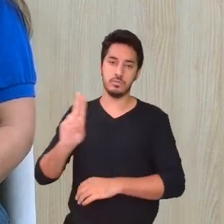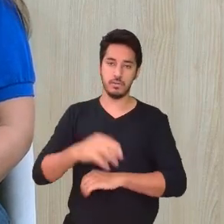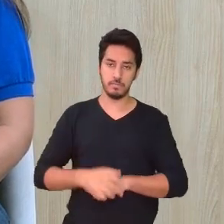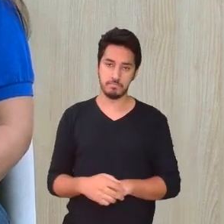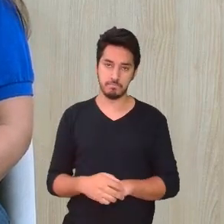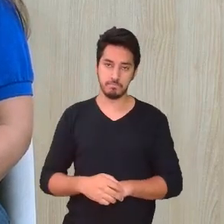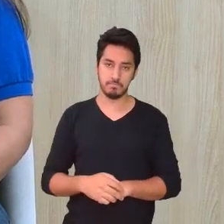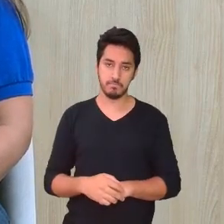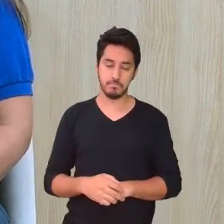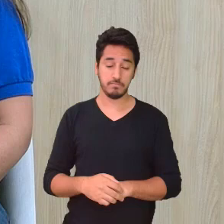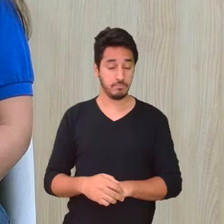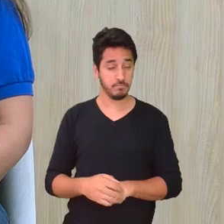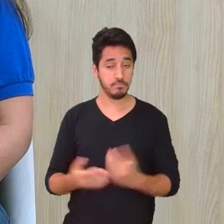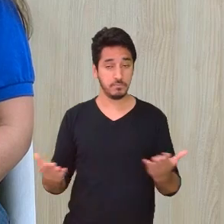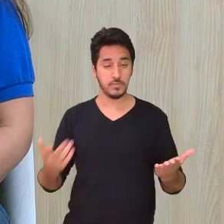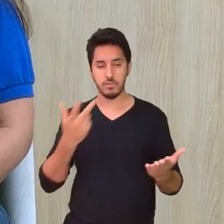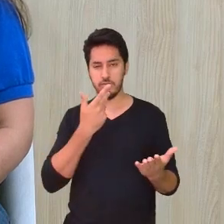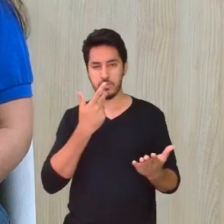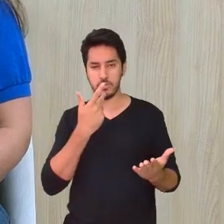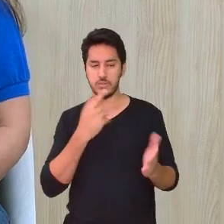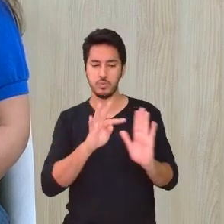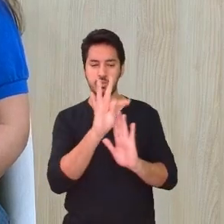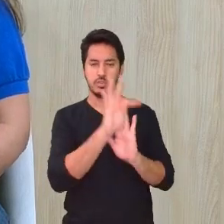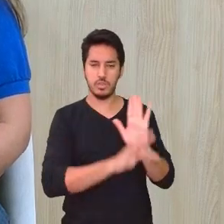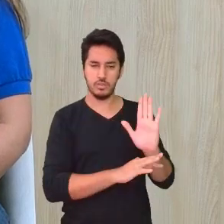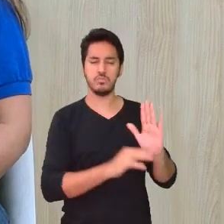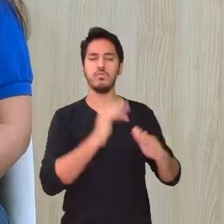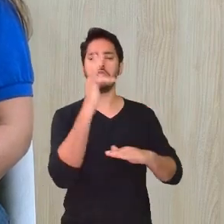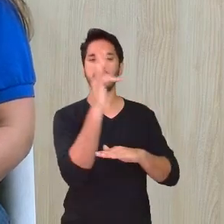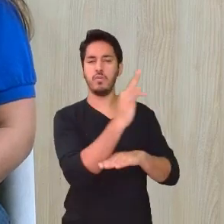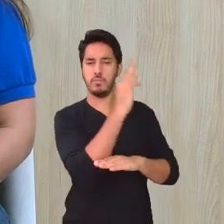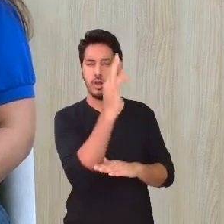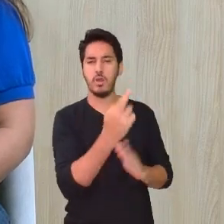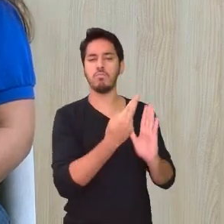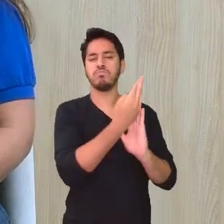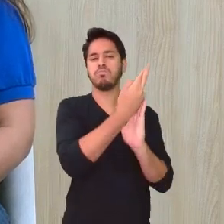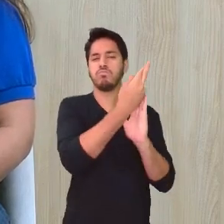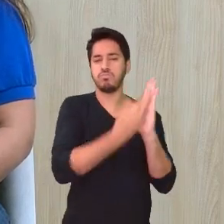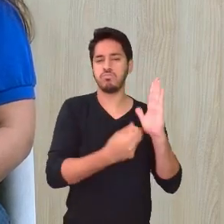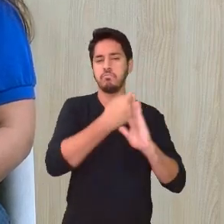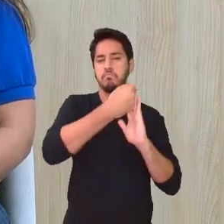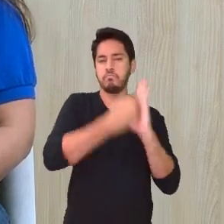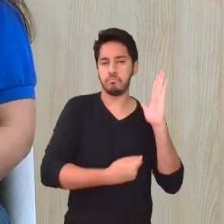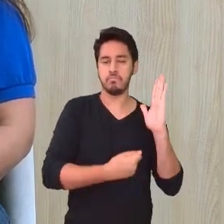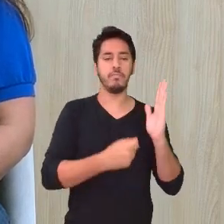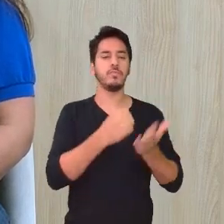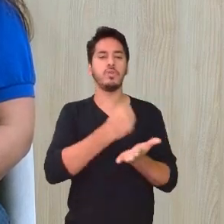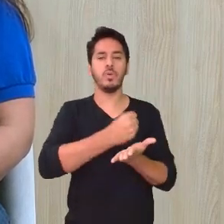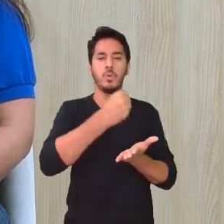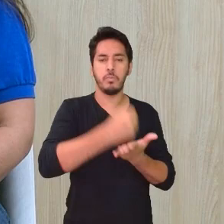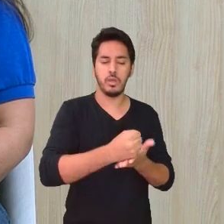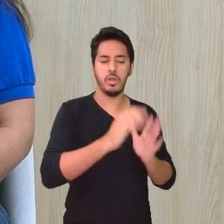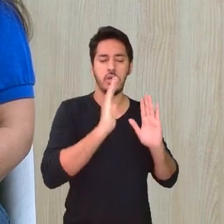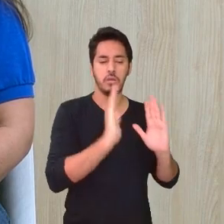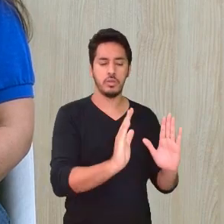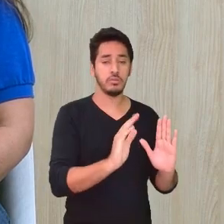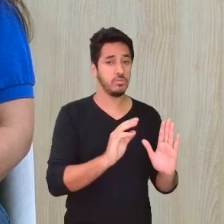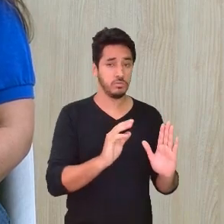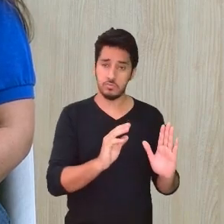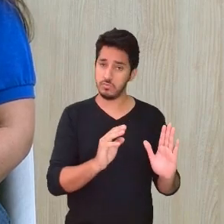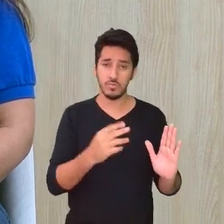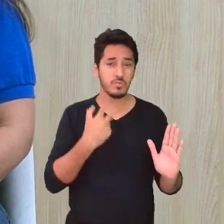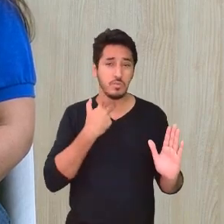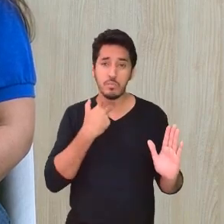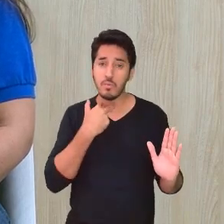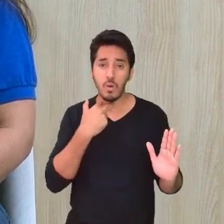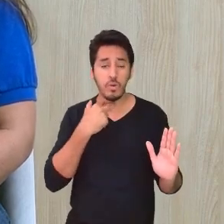né? Então, quando a gente está falando lá de um texto formal, de uma redação, de um documento, alguma coisa desse tipo, não é permitido